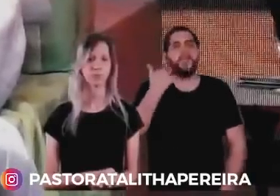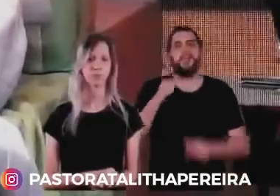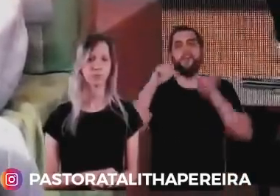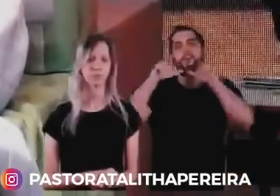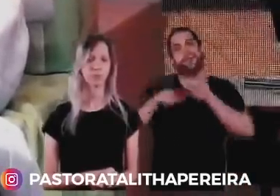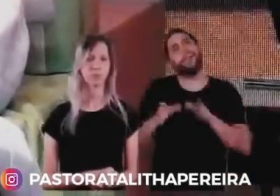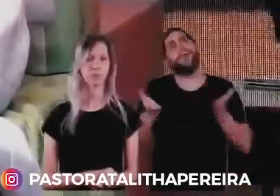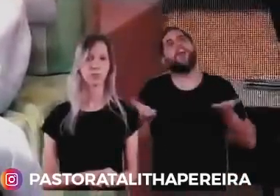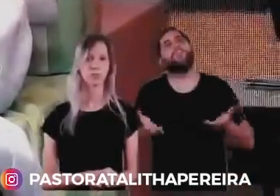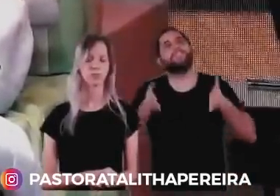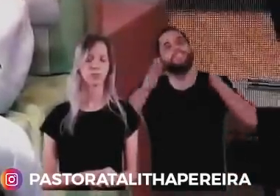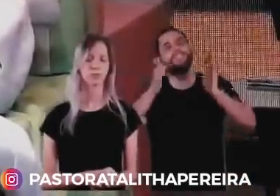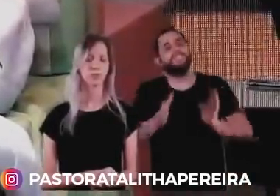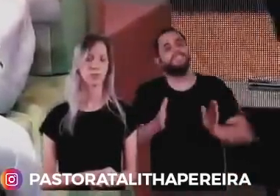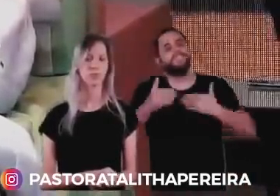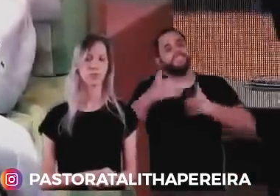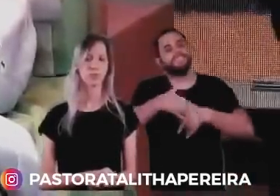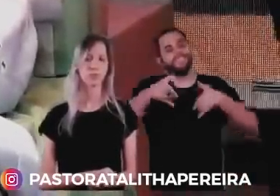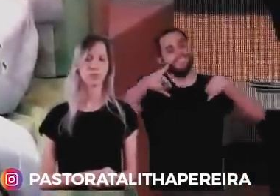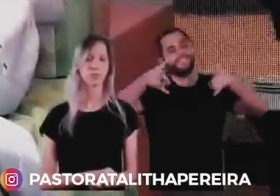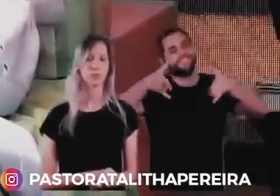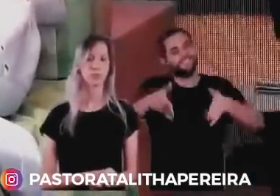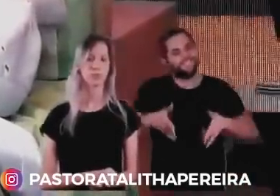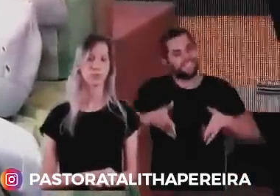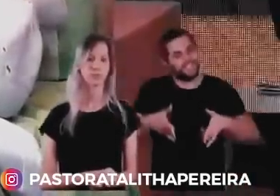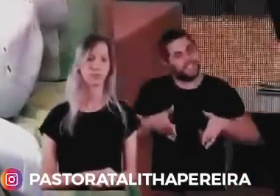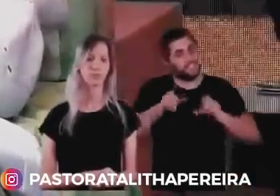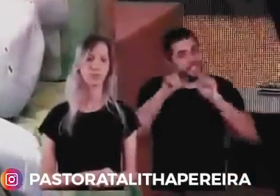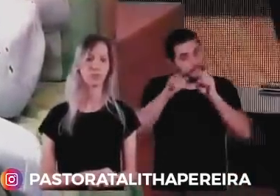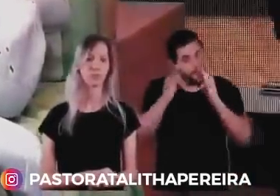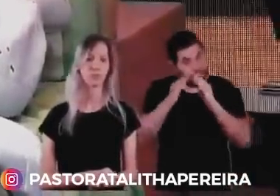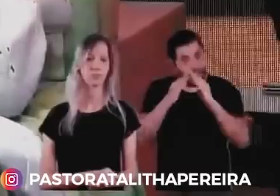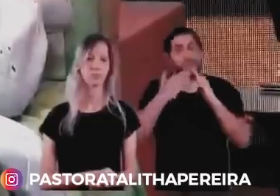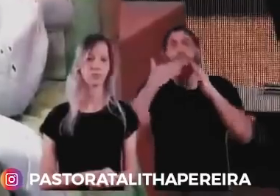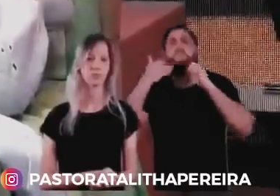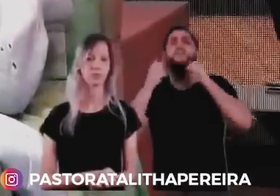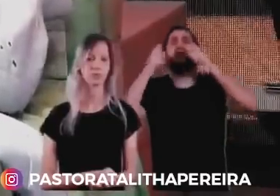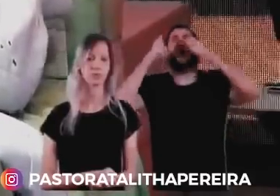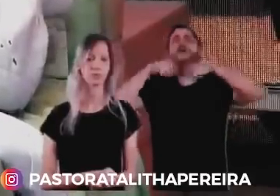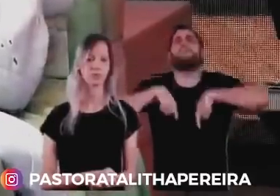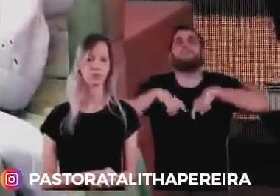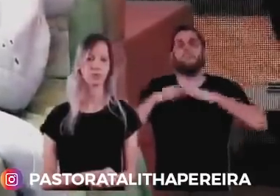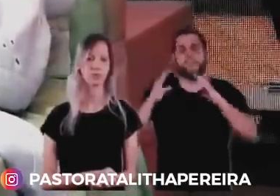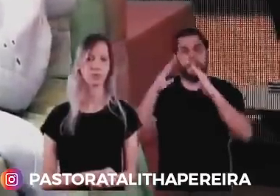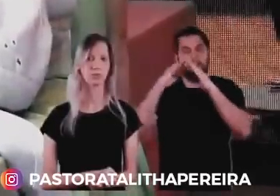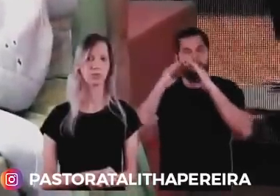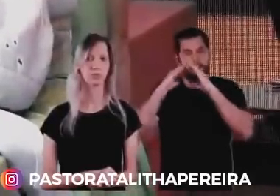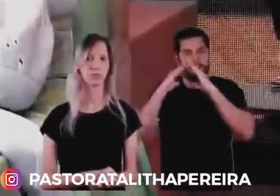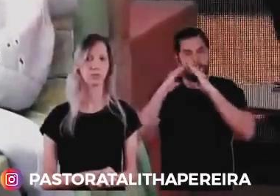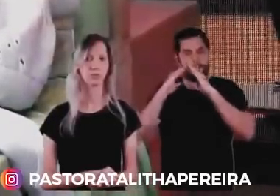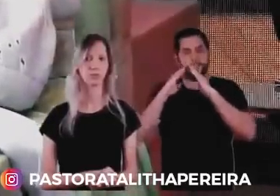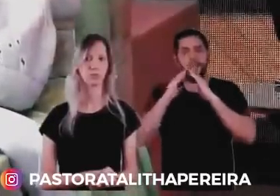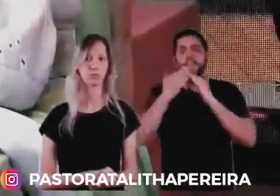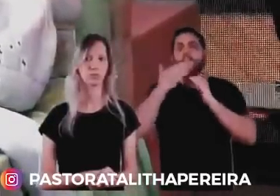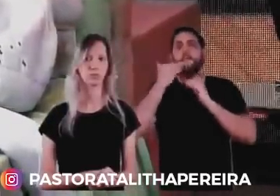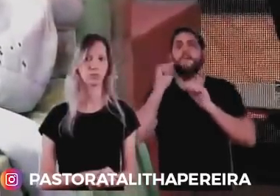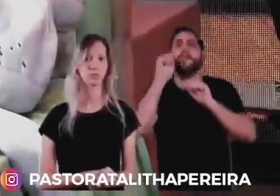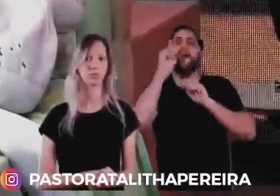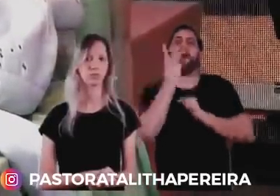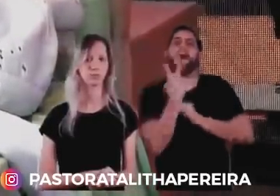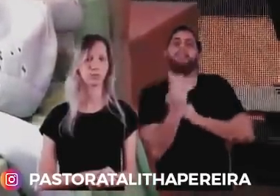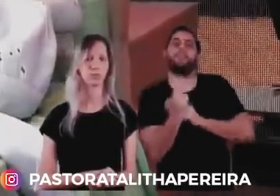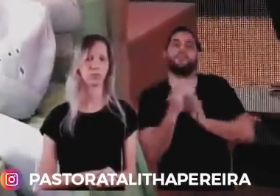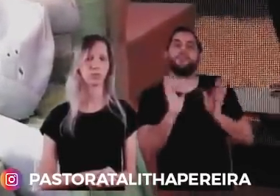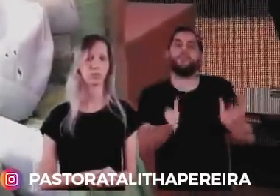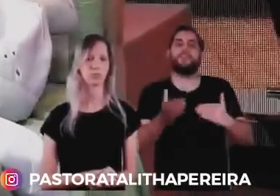está é justamente da sua casa, é a sua casa, e o melhor local a dois é o